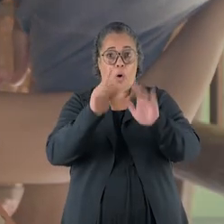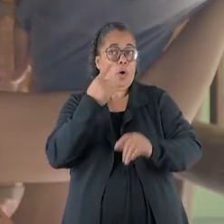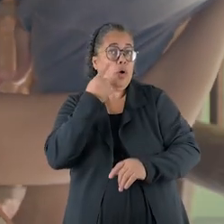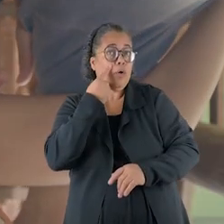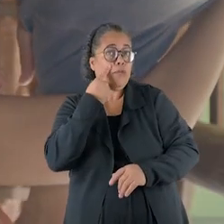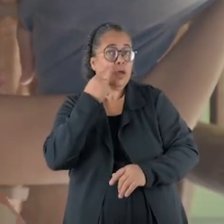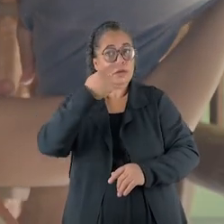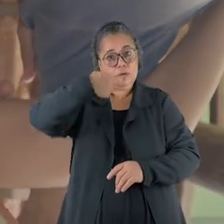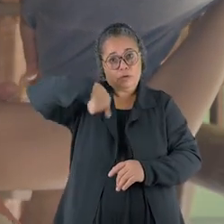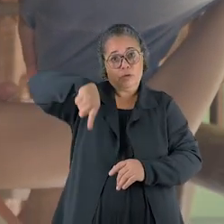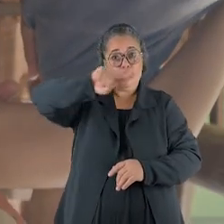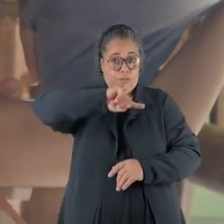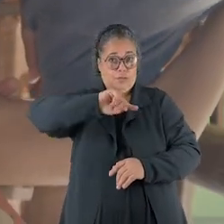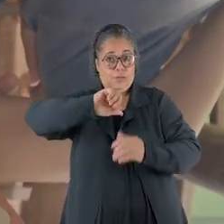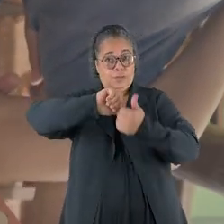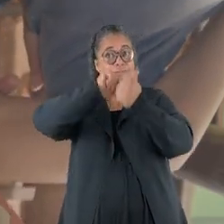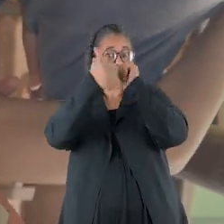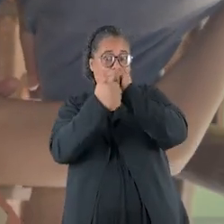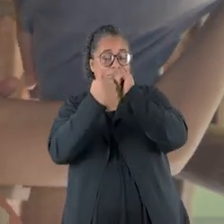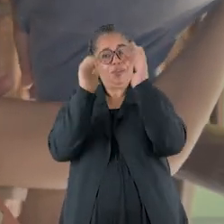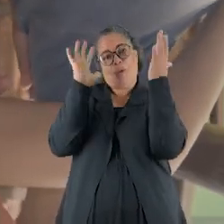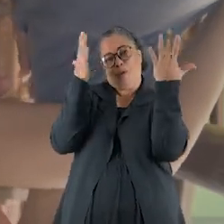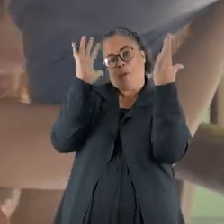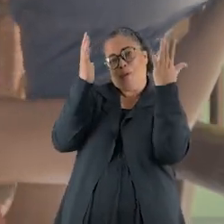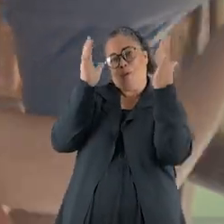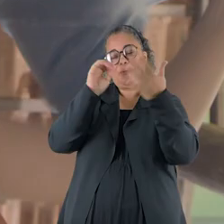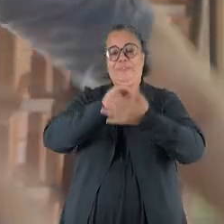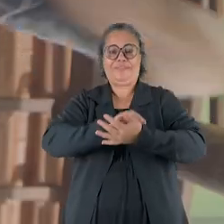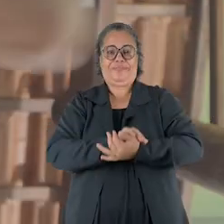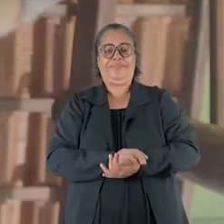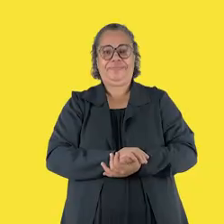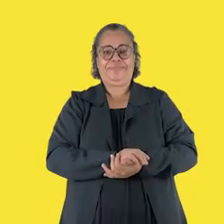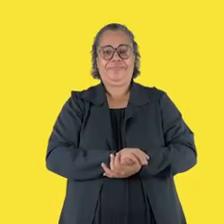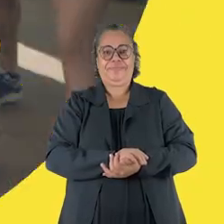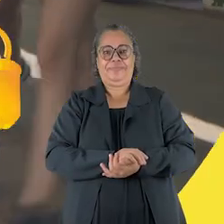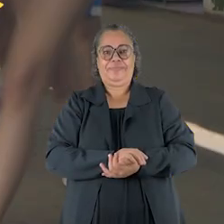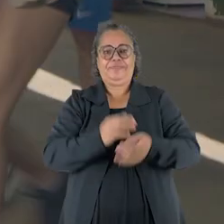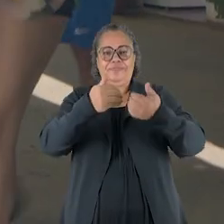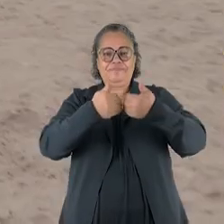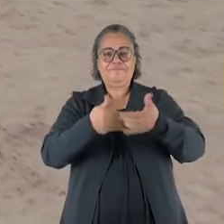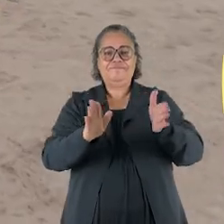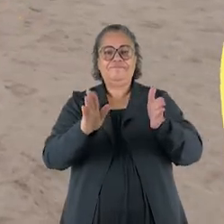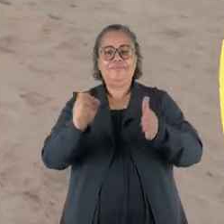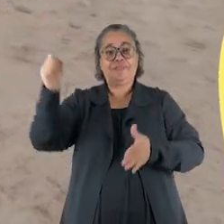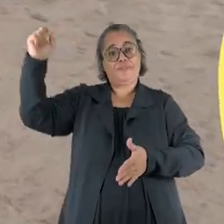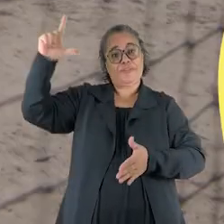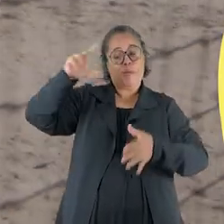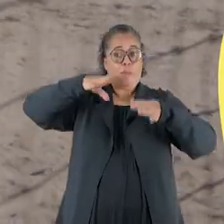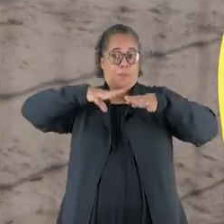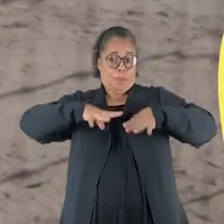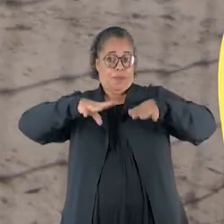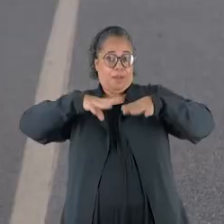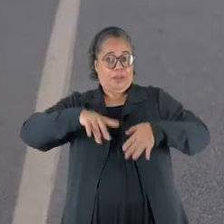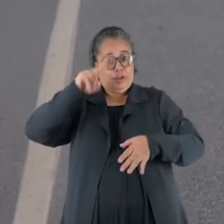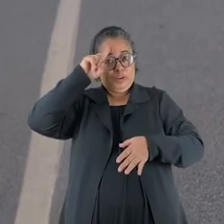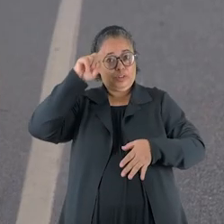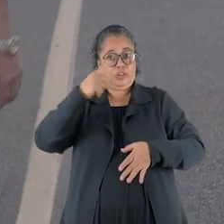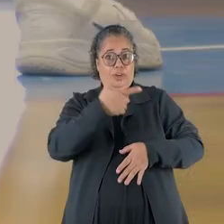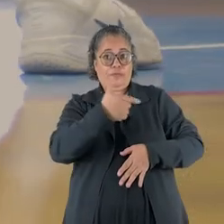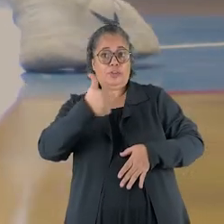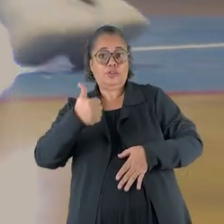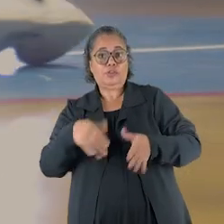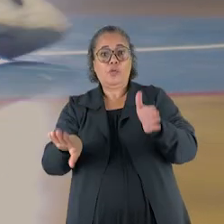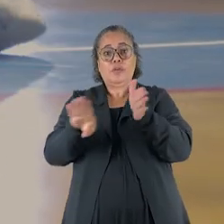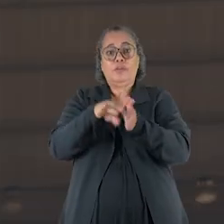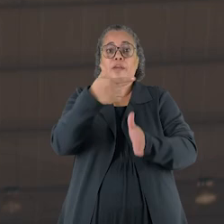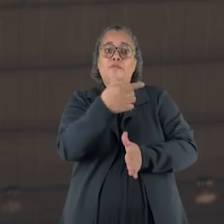Família, eu quero ver todo mundo fazendo bonito. Na quadra ou na torcida, hein? Vem aí o Verão no Parque, de